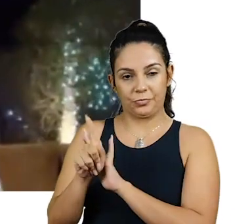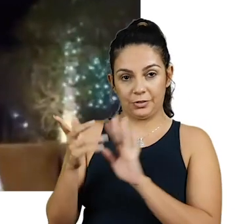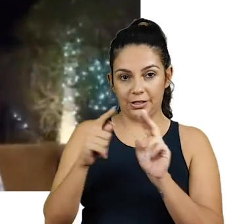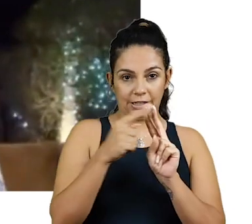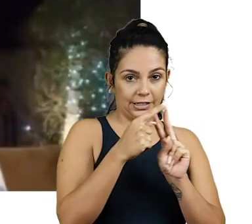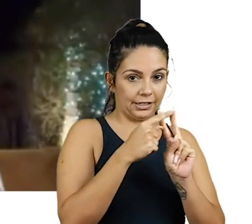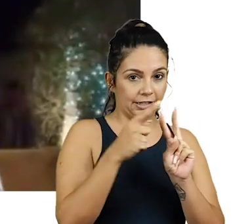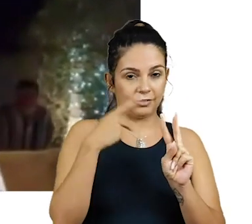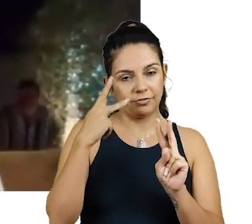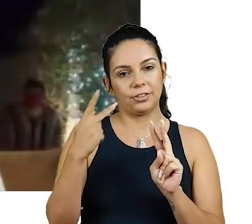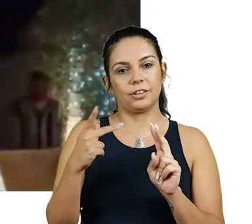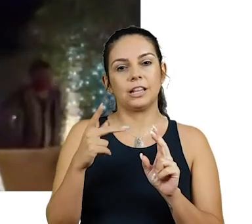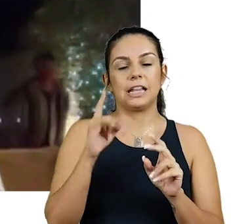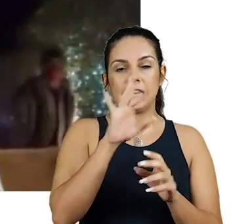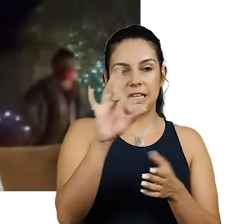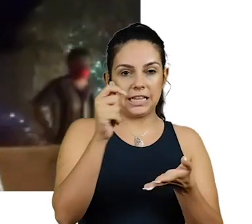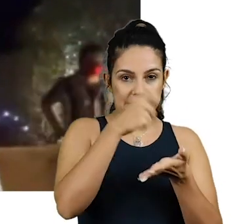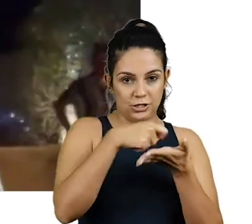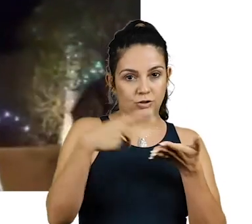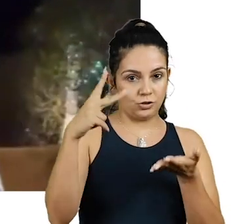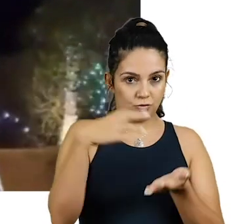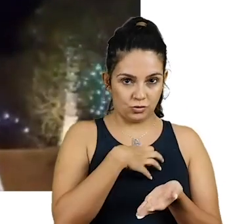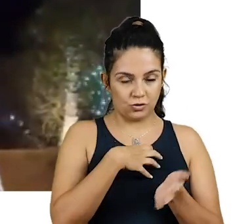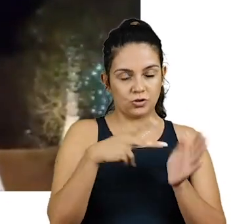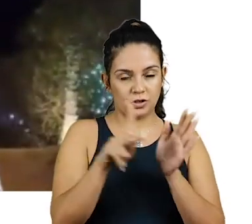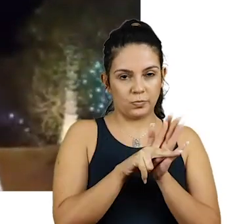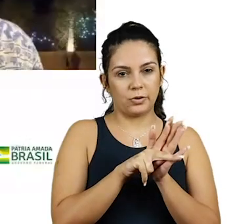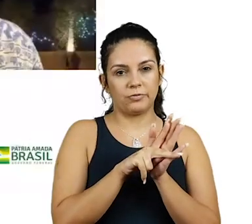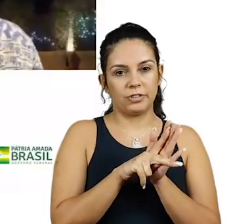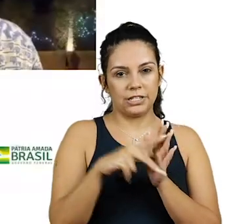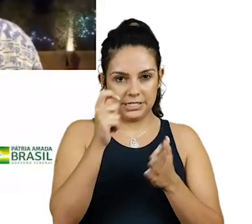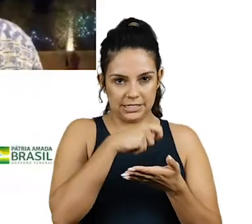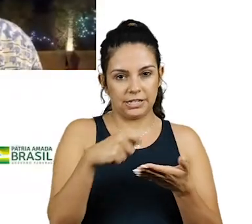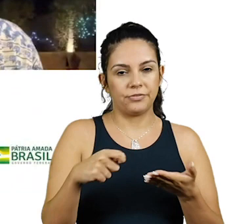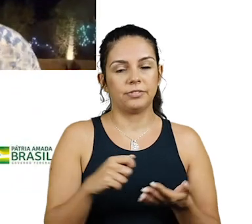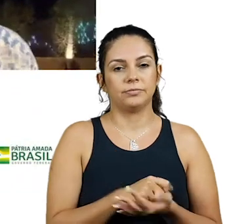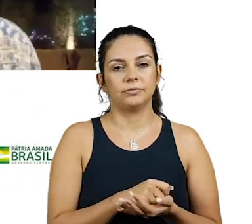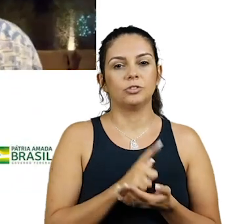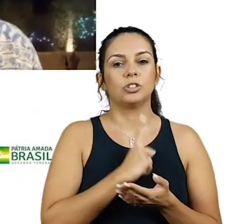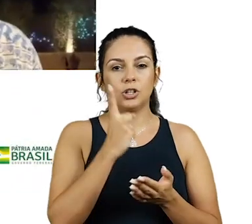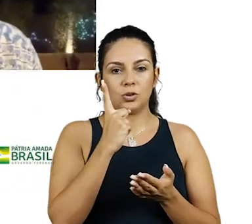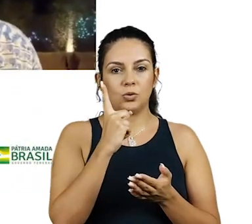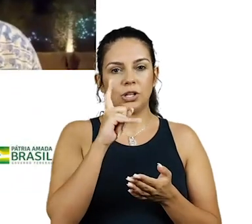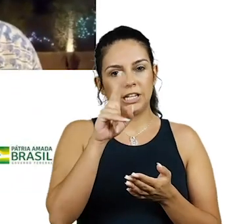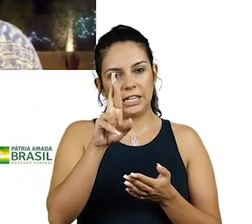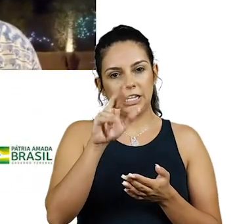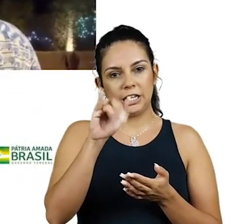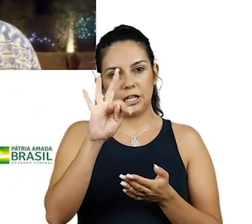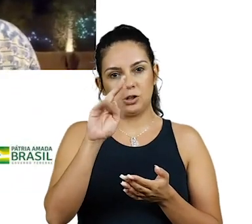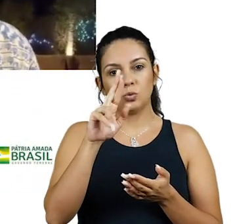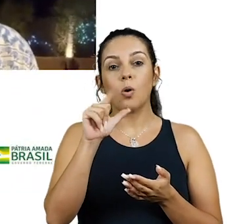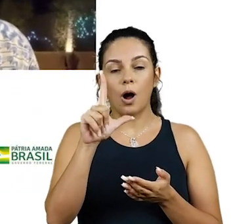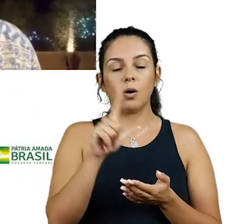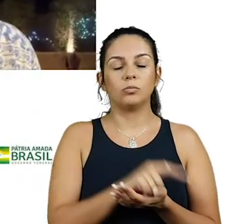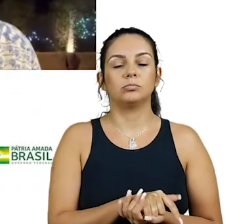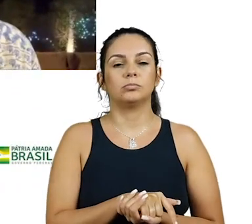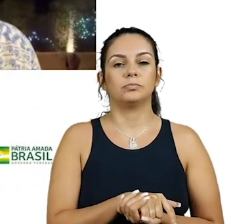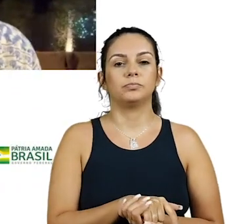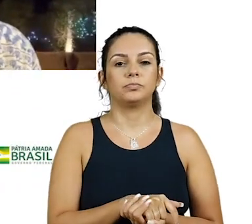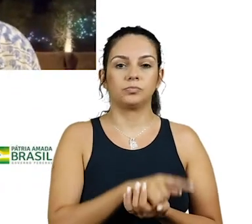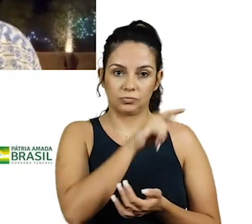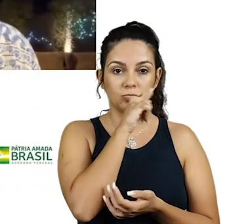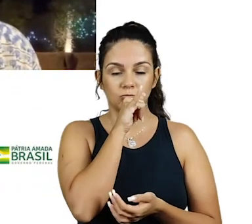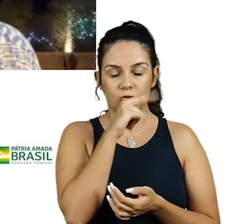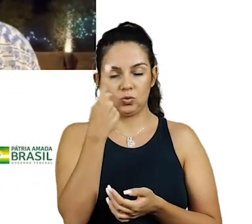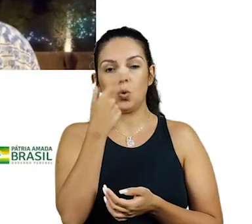disso, cada escritor tem a sua maneira própria de escrever. Tem um ritual, sim. O Milton Atum, por